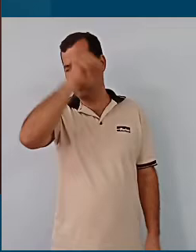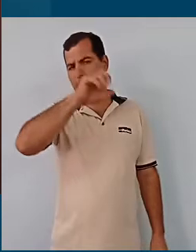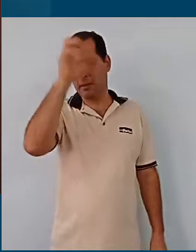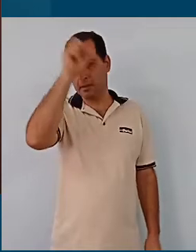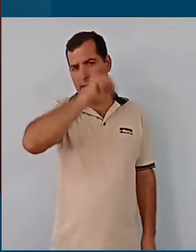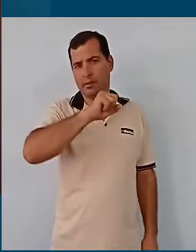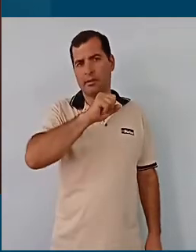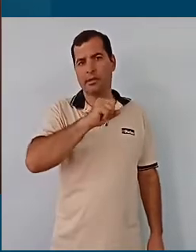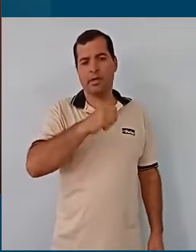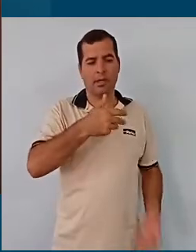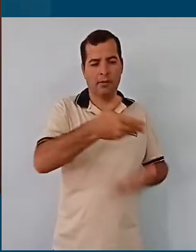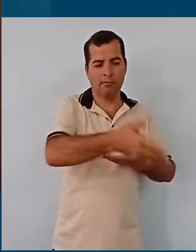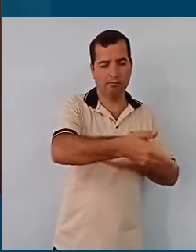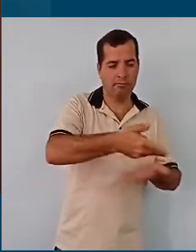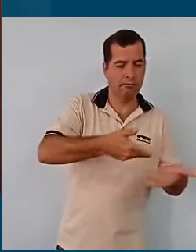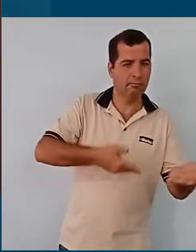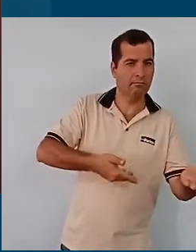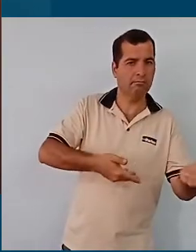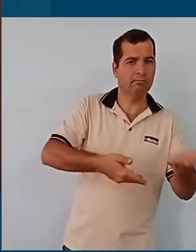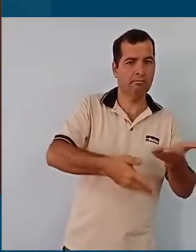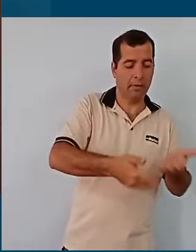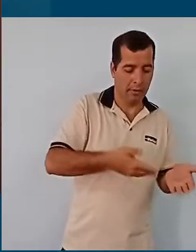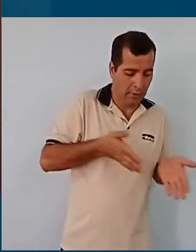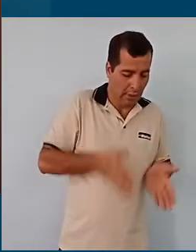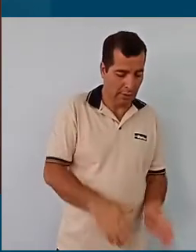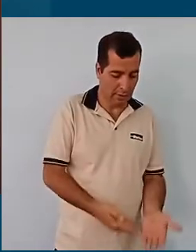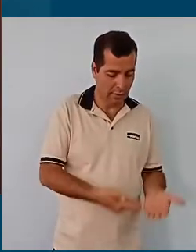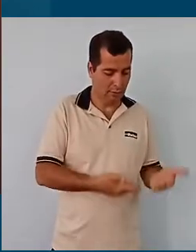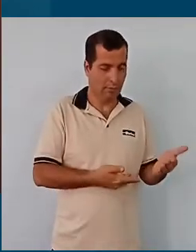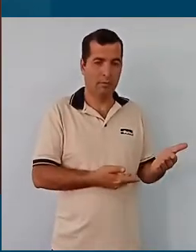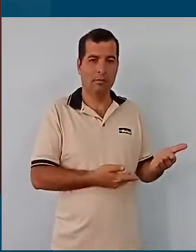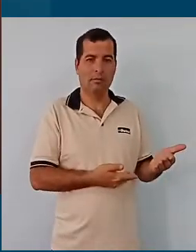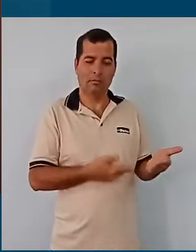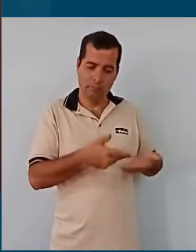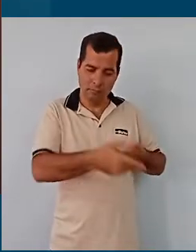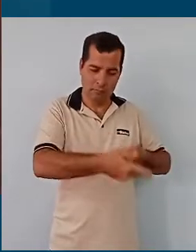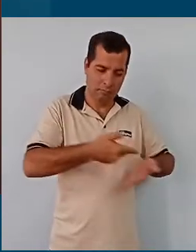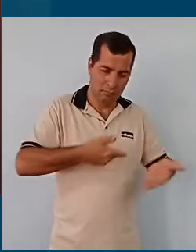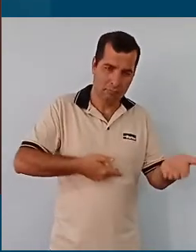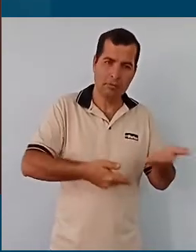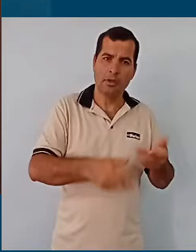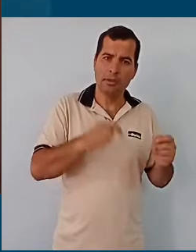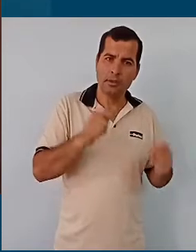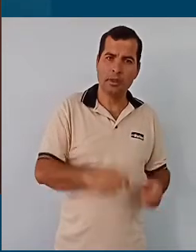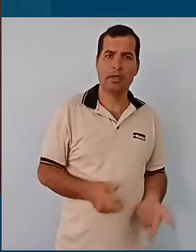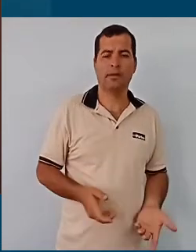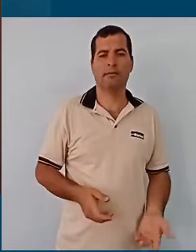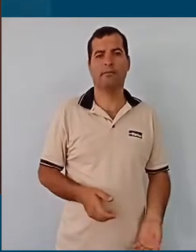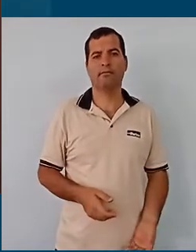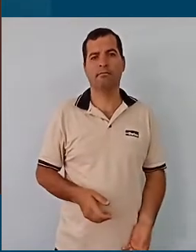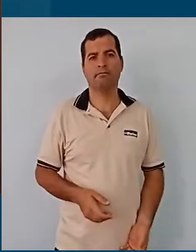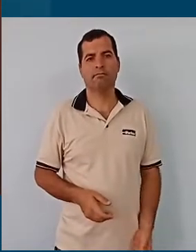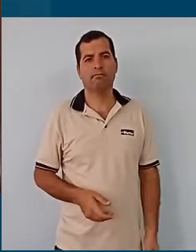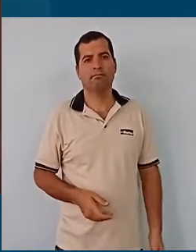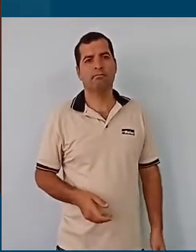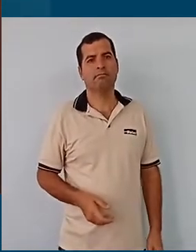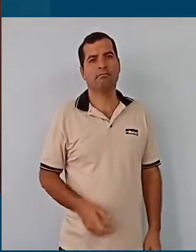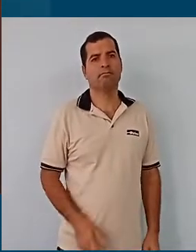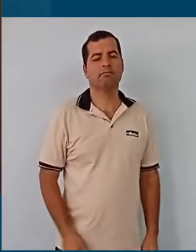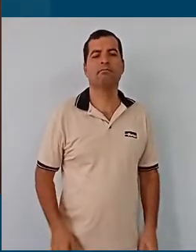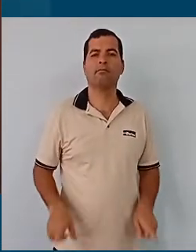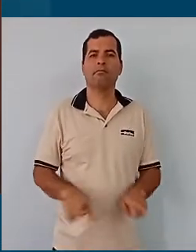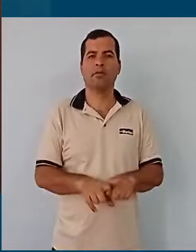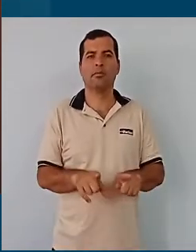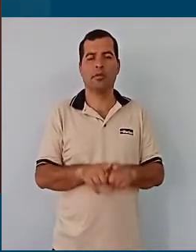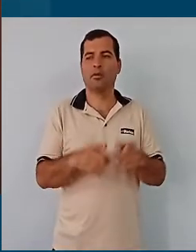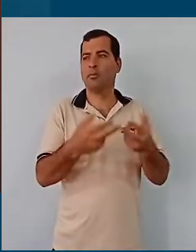estabelecer relações desde que nasce, e capaz, portanto, ao estabelecer relações com as coisas que